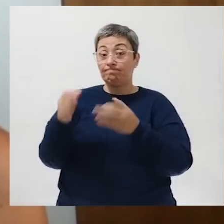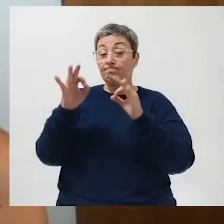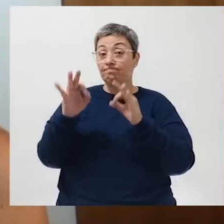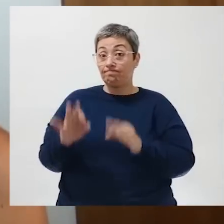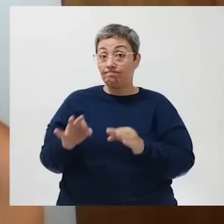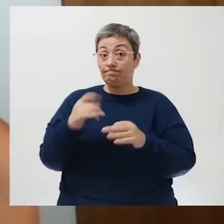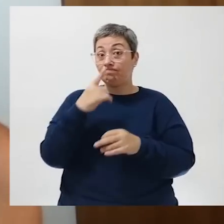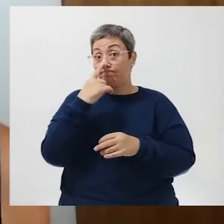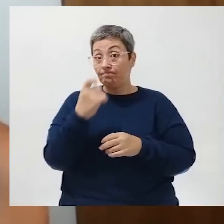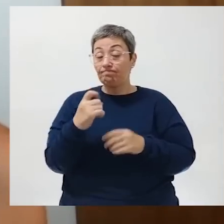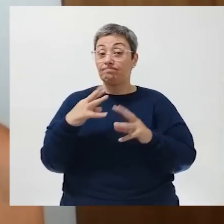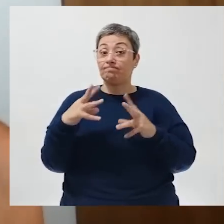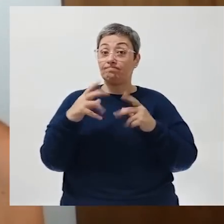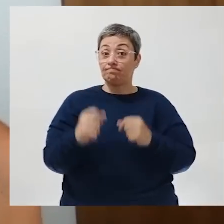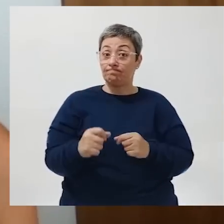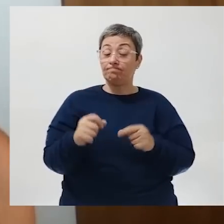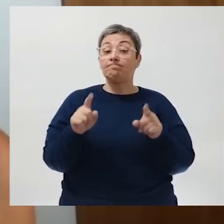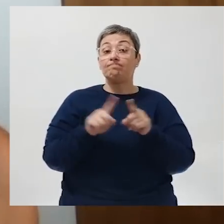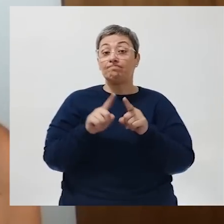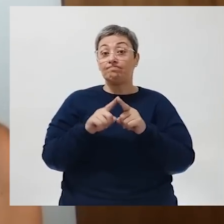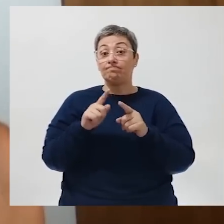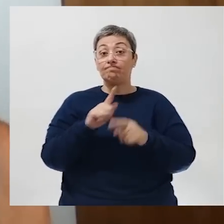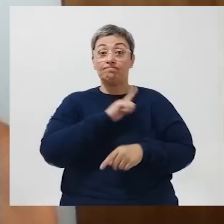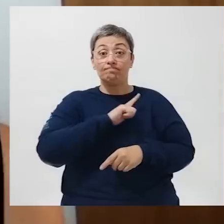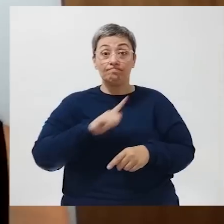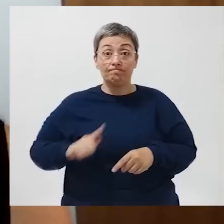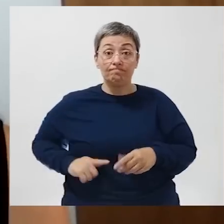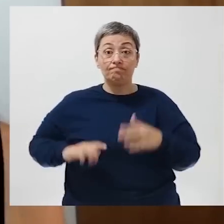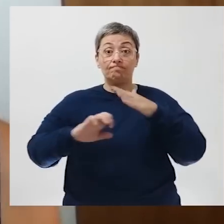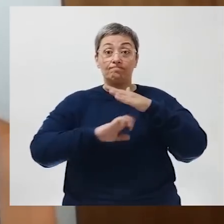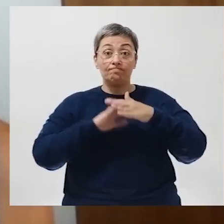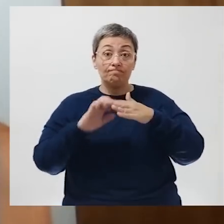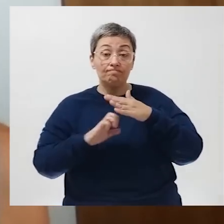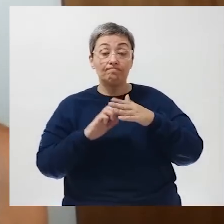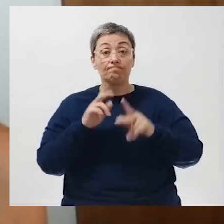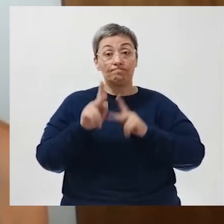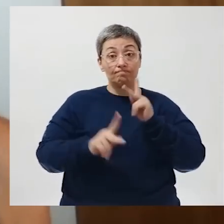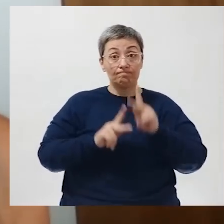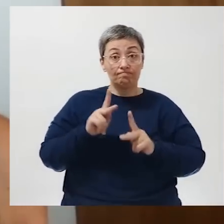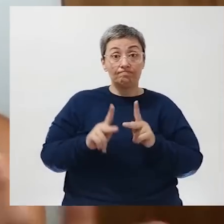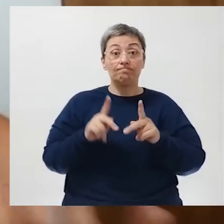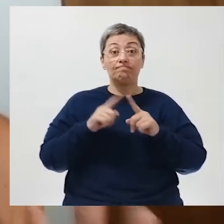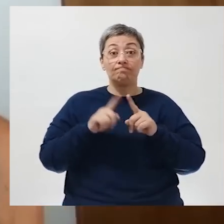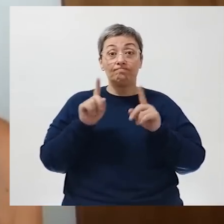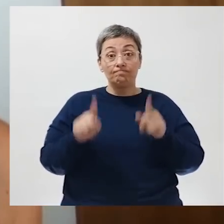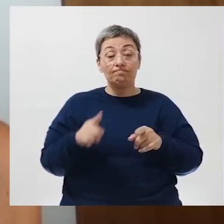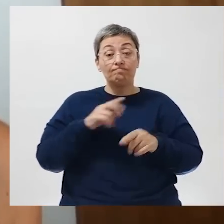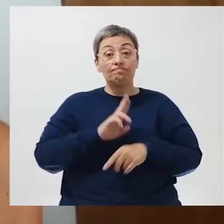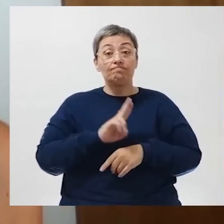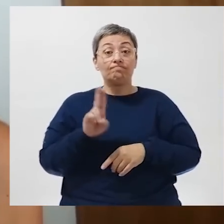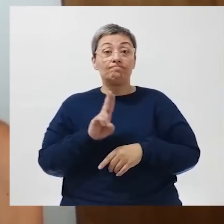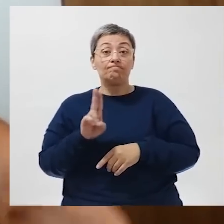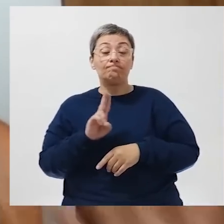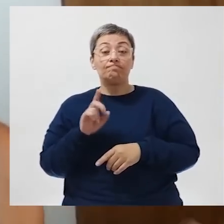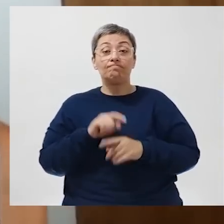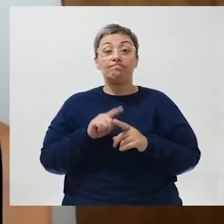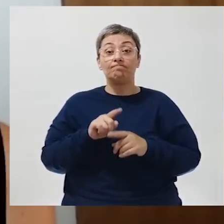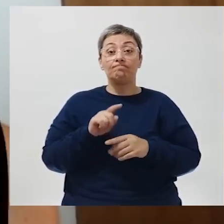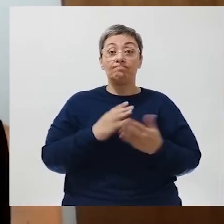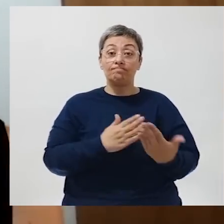destinação correta do lixo é de todos. Governo, empresas, população. Isso a gente chama